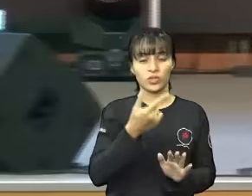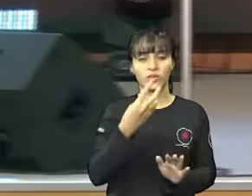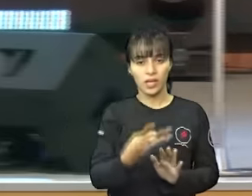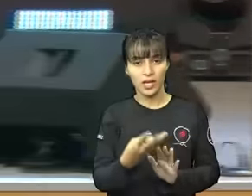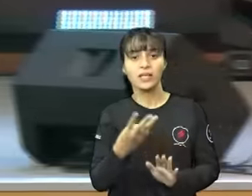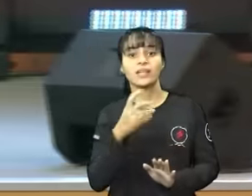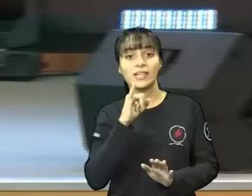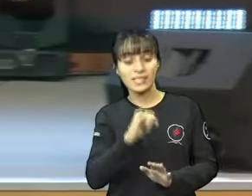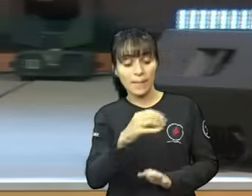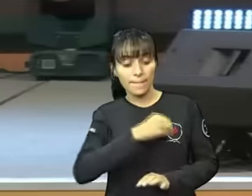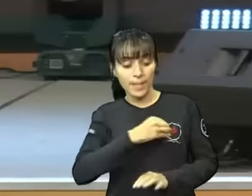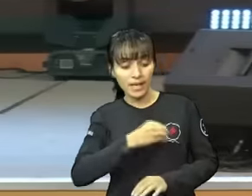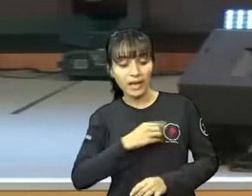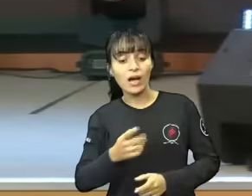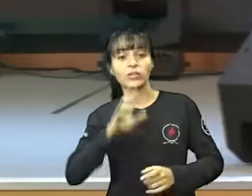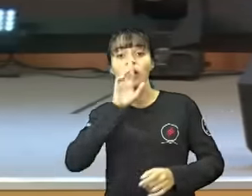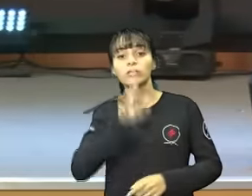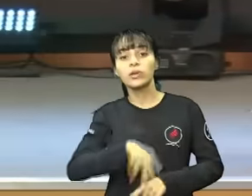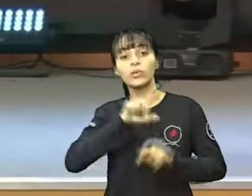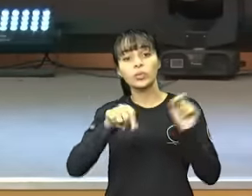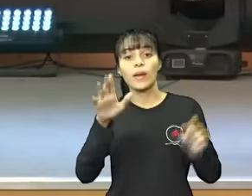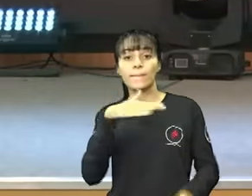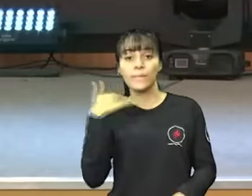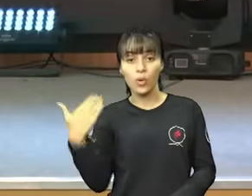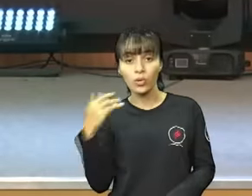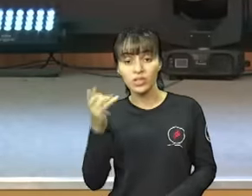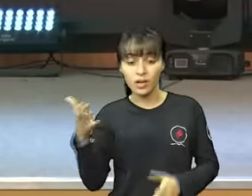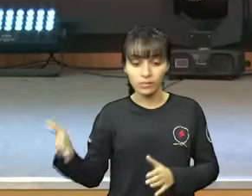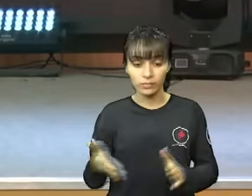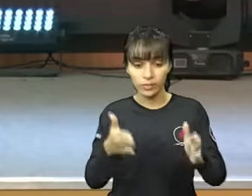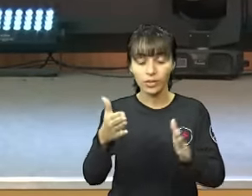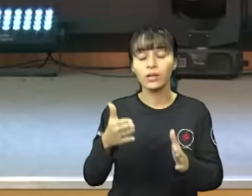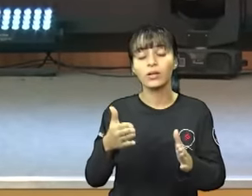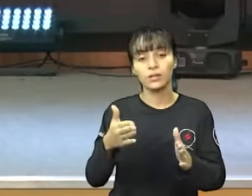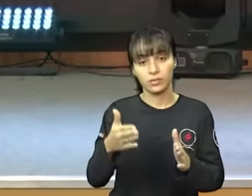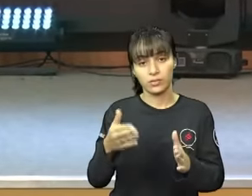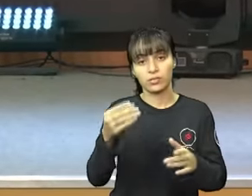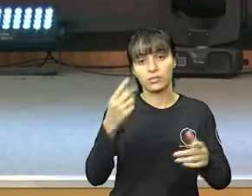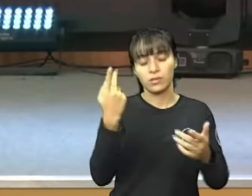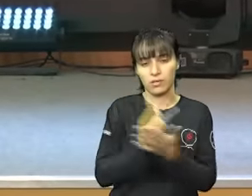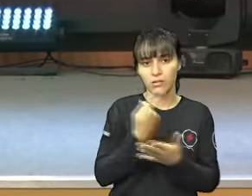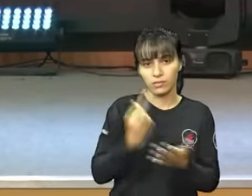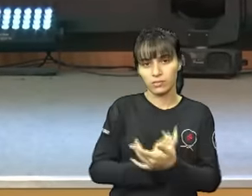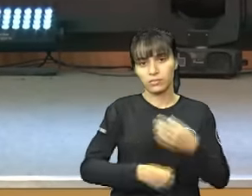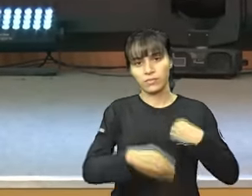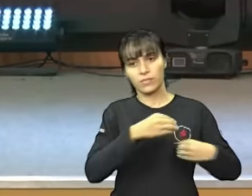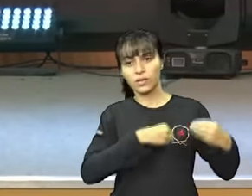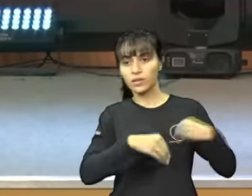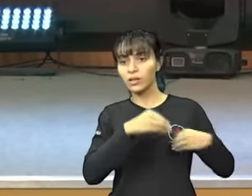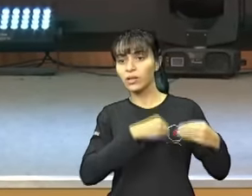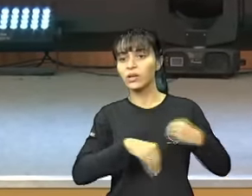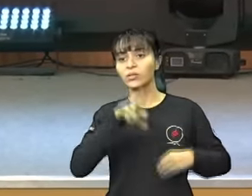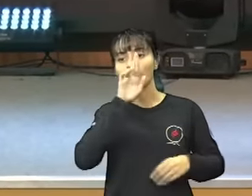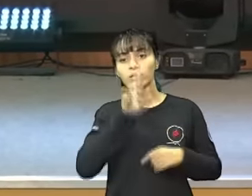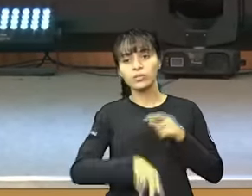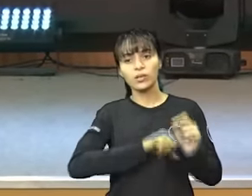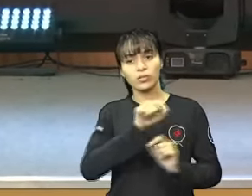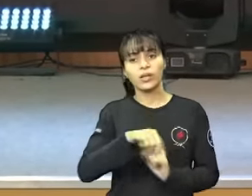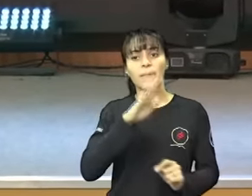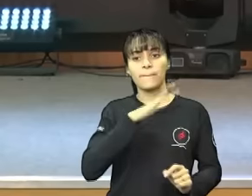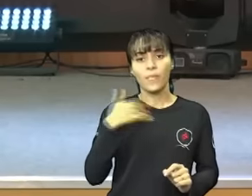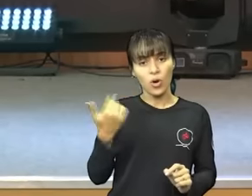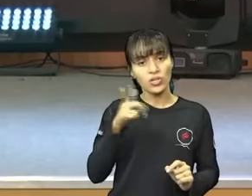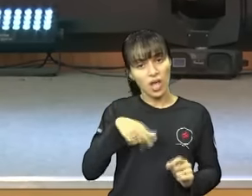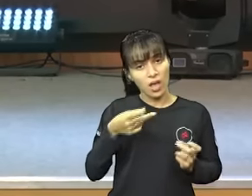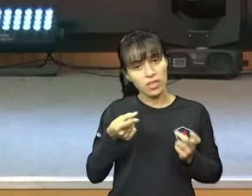do pecado é a morte quem quer ver nesse caminho é de erro de Pecado O resultado é a morte